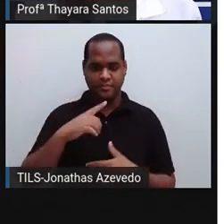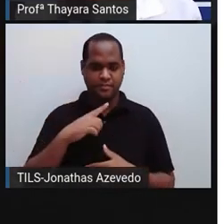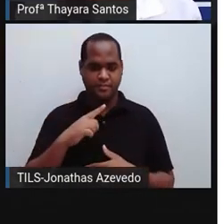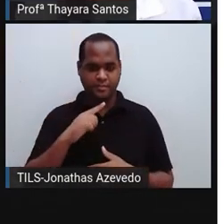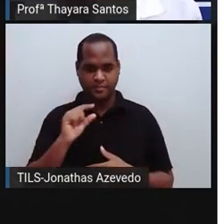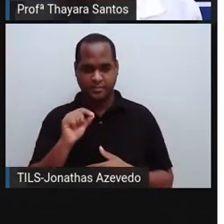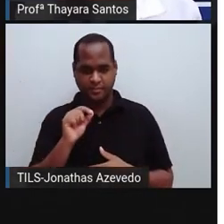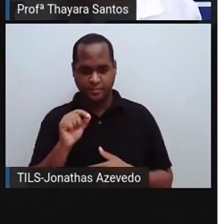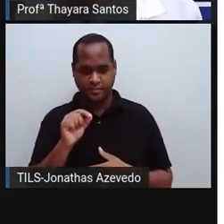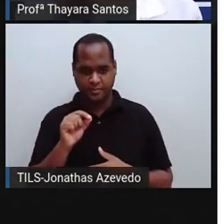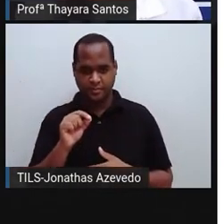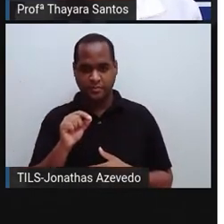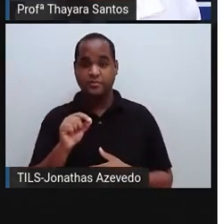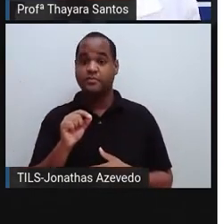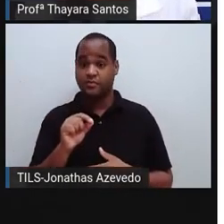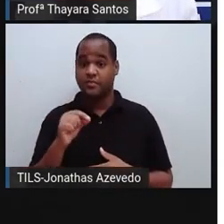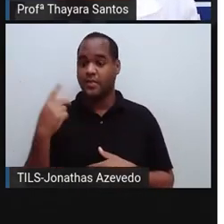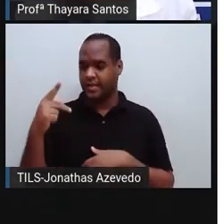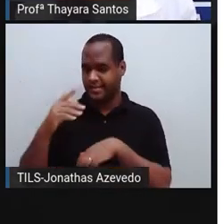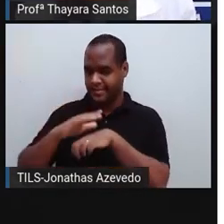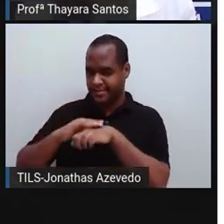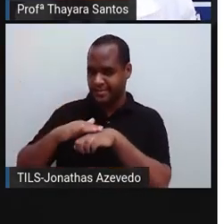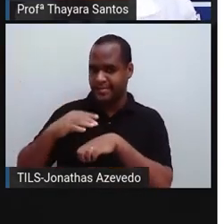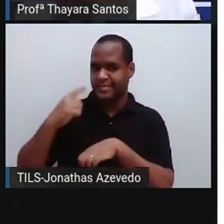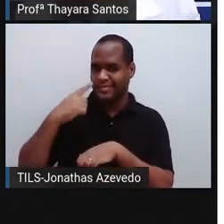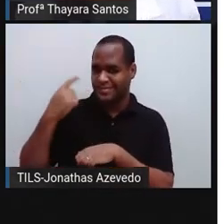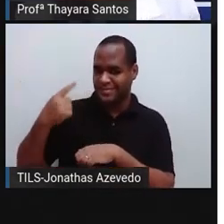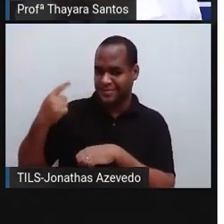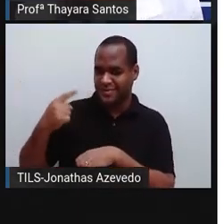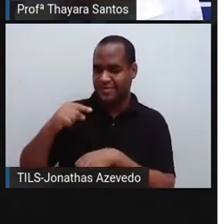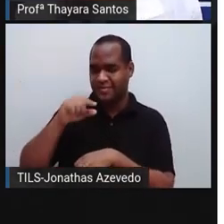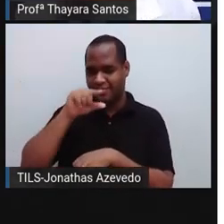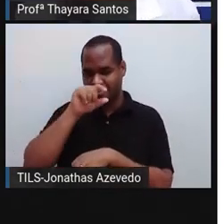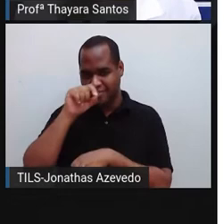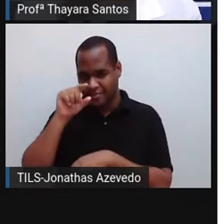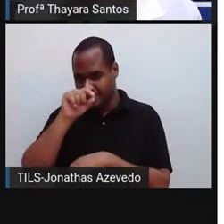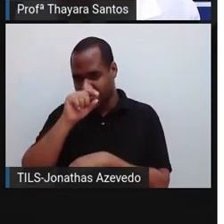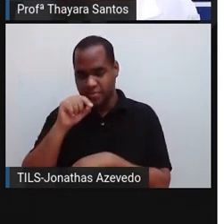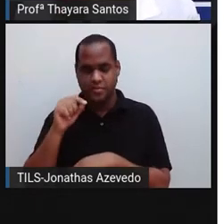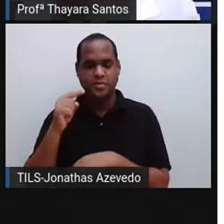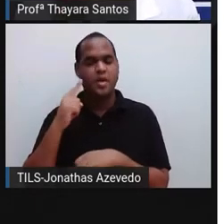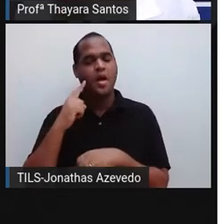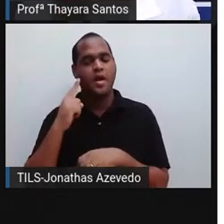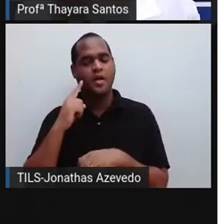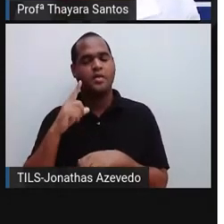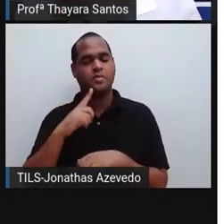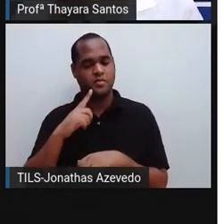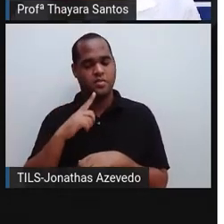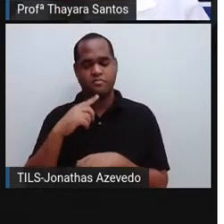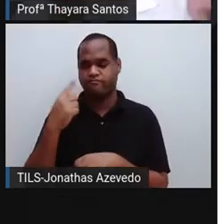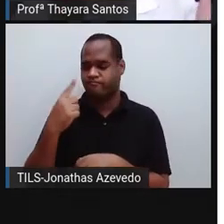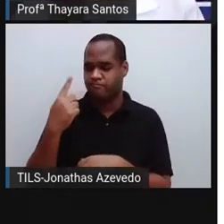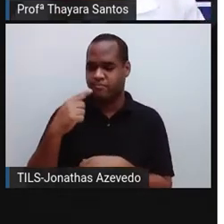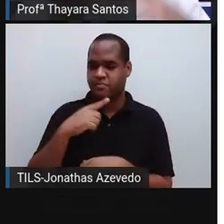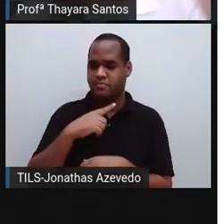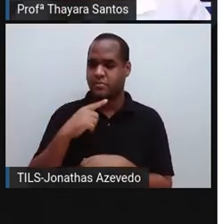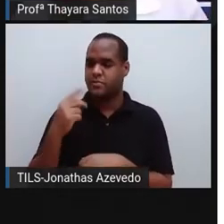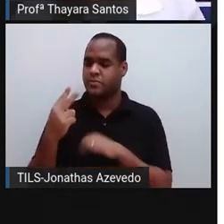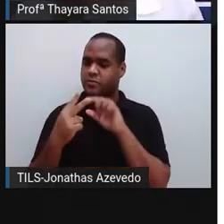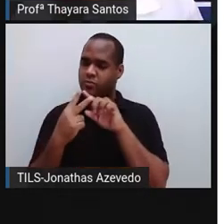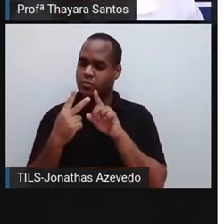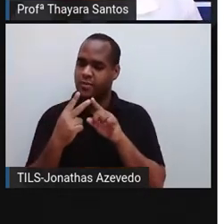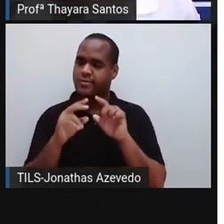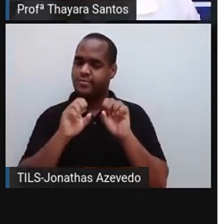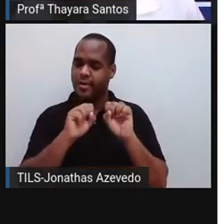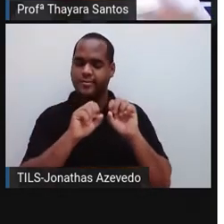os vegetais, ele está sendo um consumidor primário. O gavião, ele é um onívoro, né? Então, ele está sendo um consumidor primário. Onívoro quer dizer que ele come